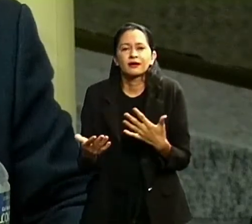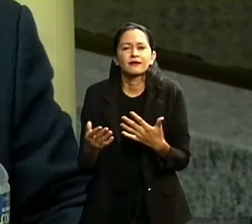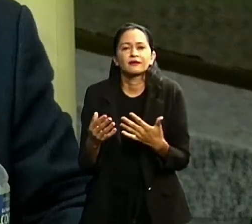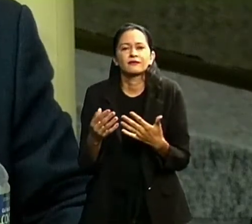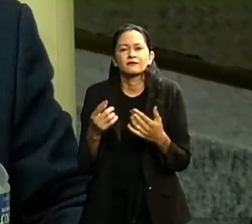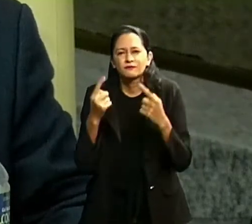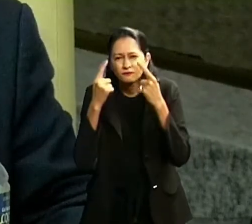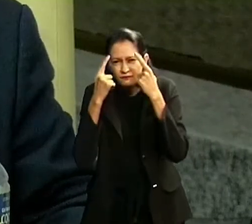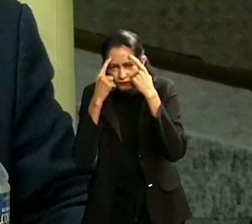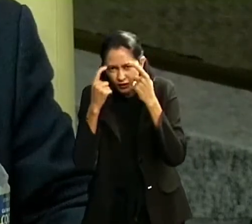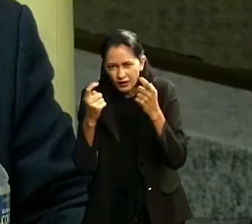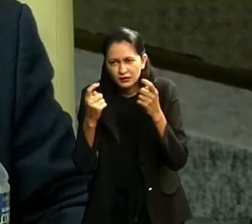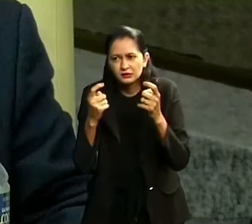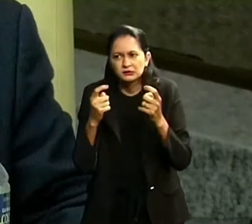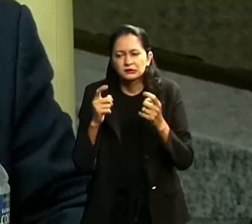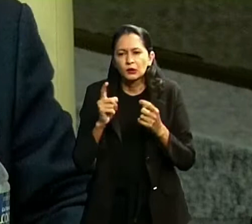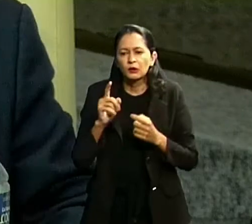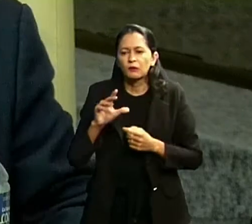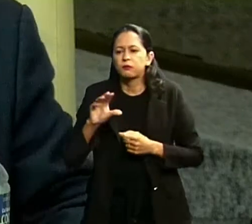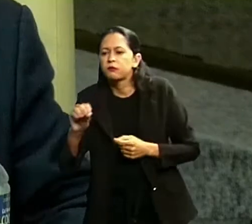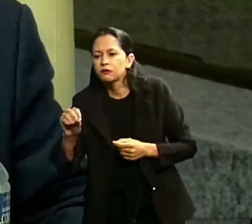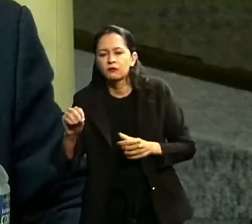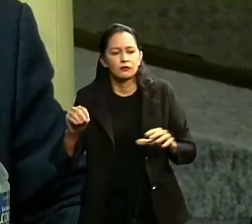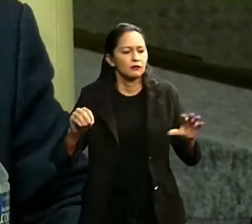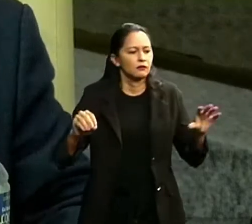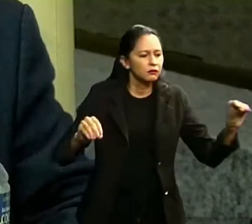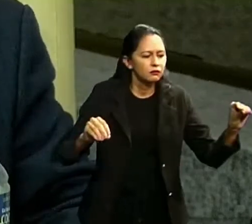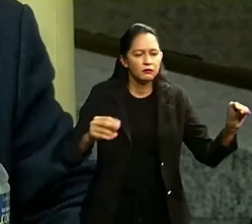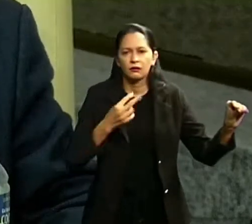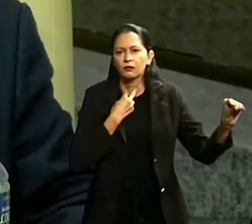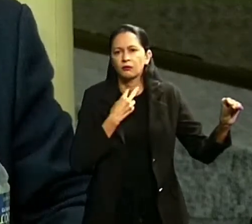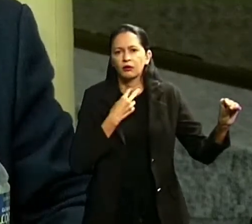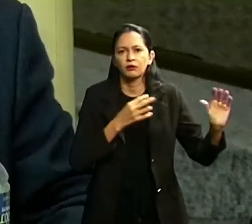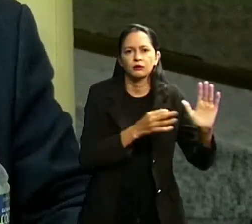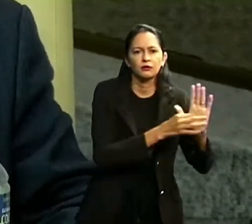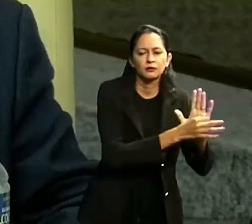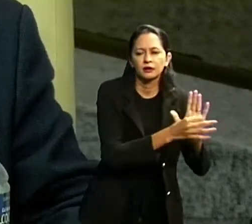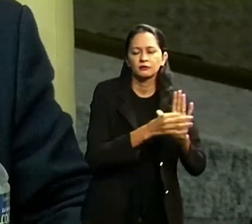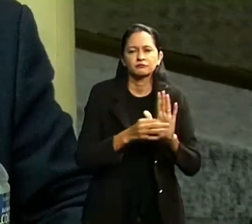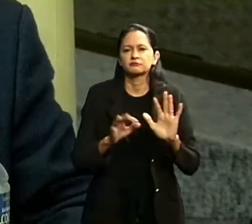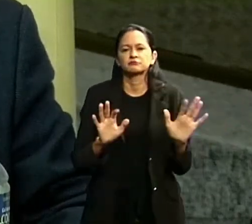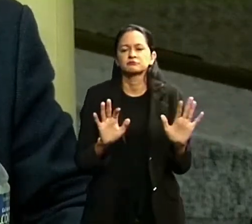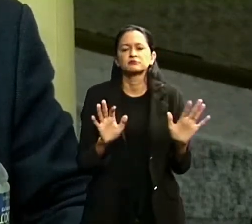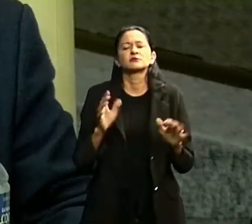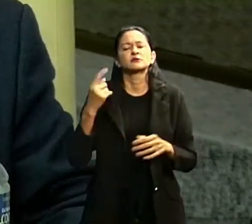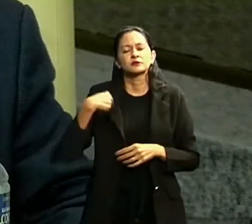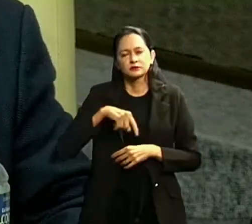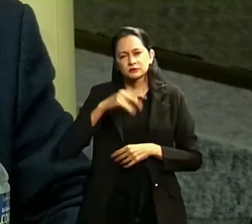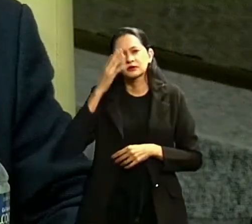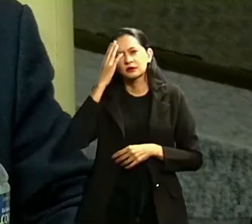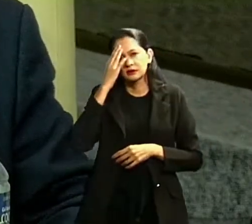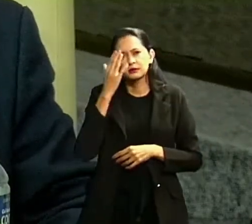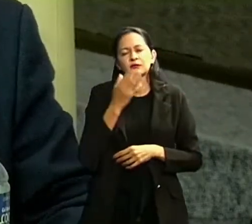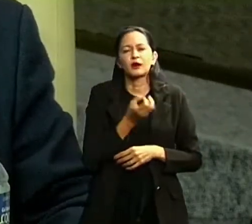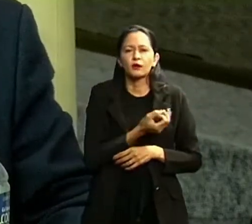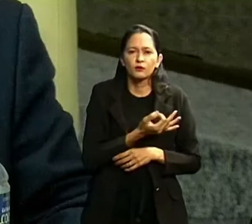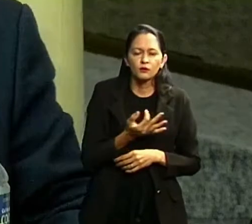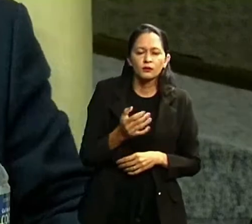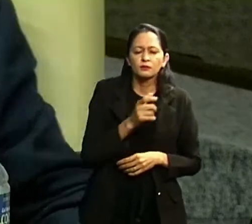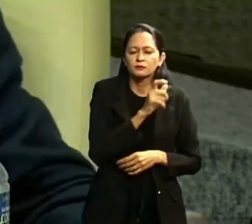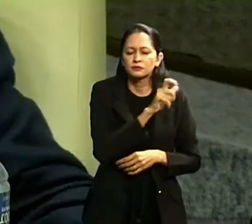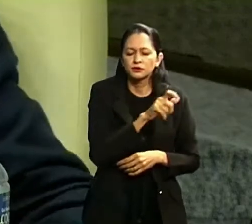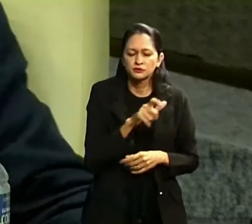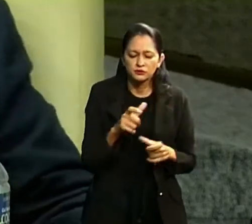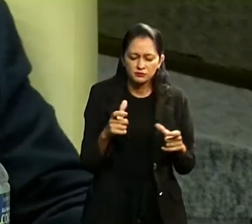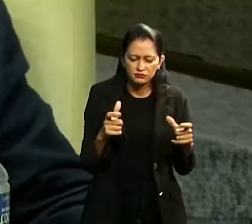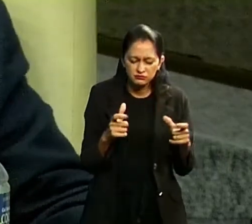antidemocrático. Na minha concepção, nós não estamos aqui, vejo que as minorias sofrem muito, mas isso vai passar, é